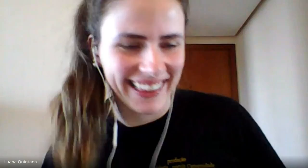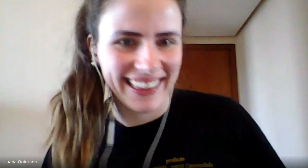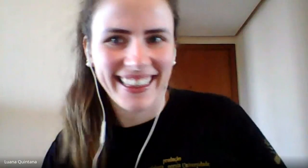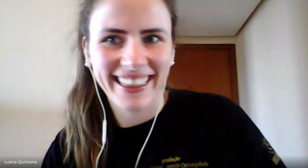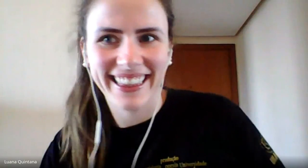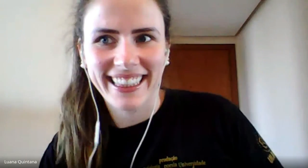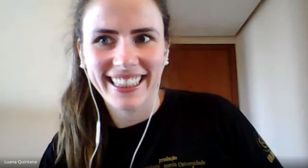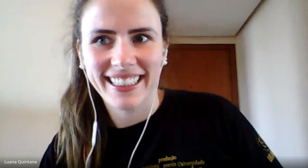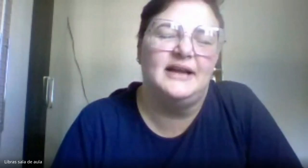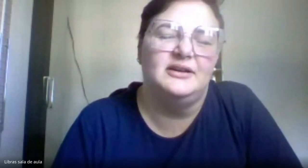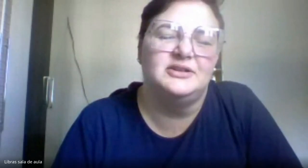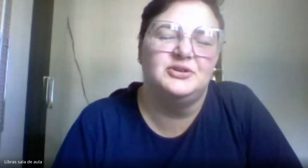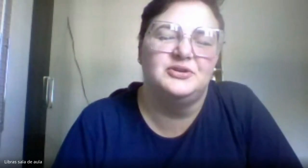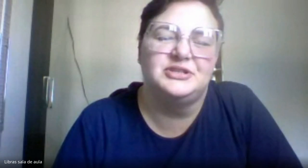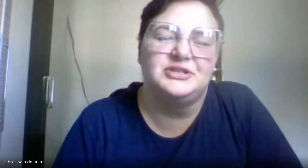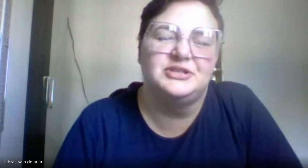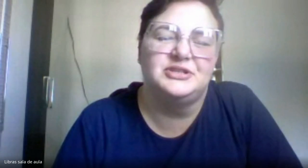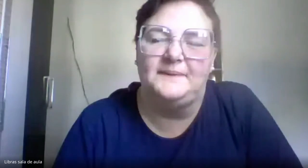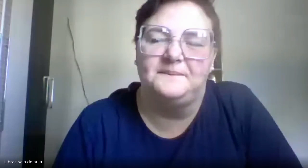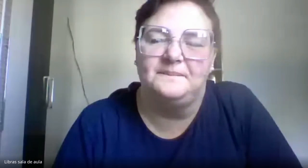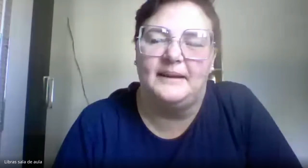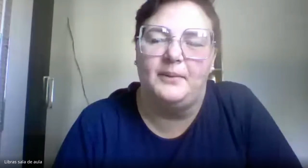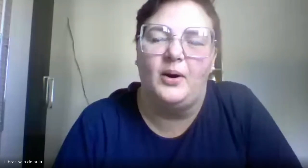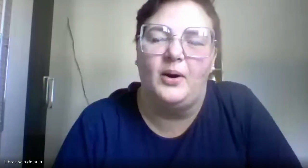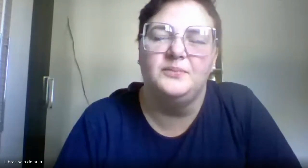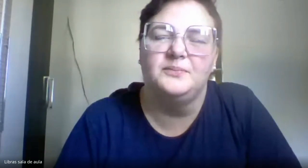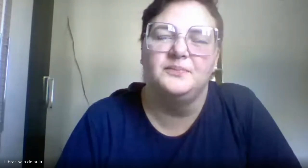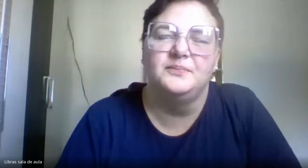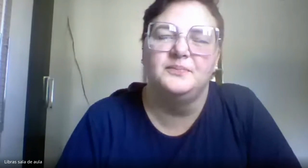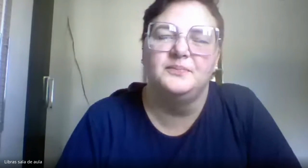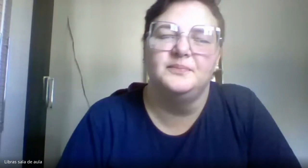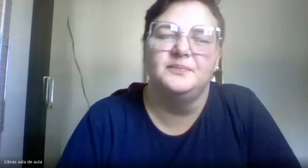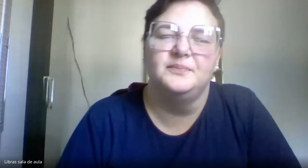Espero que tenham gostado da aula de hoje também, tá bom?